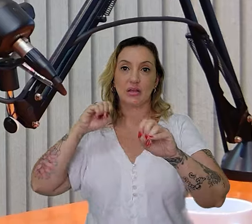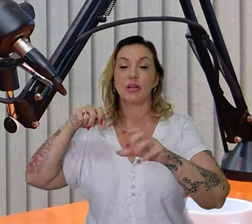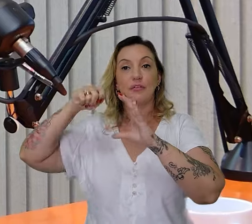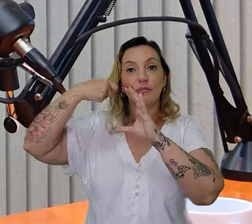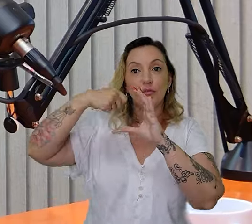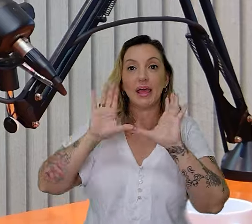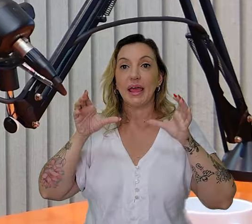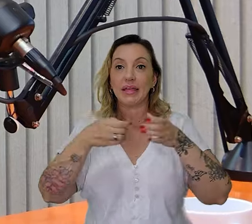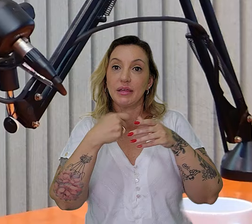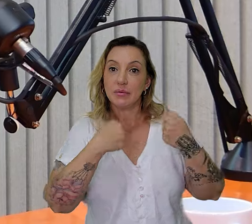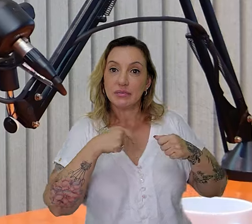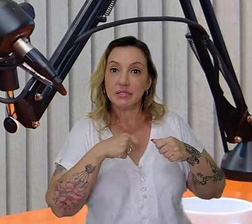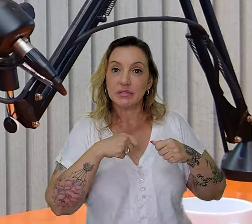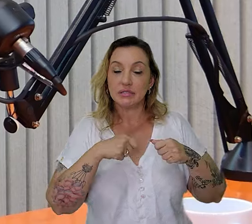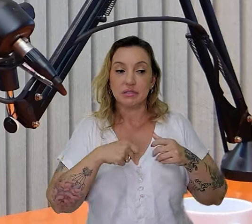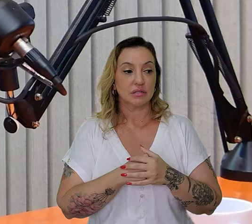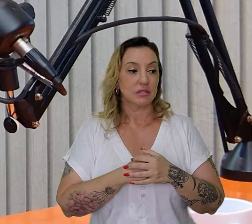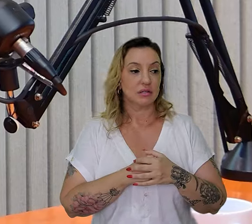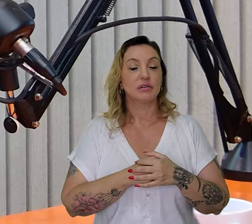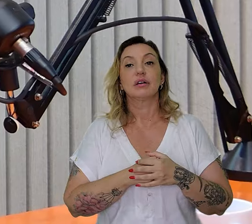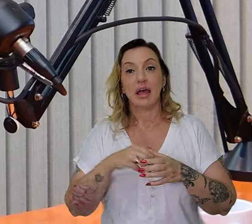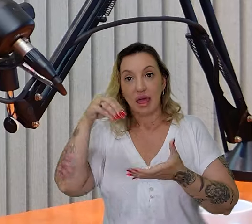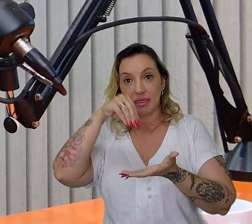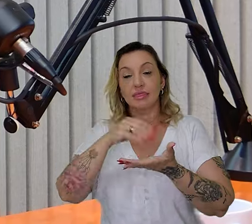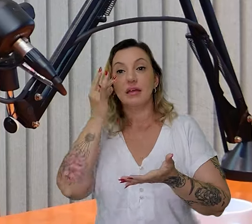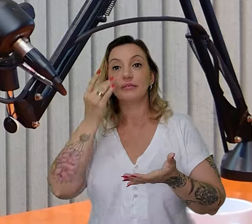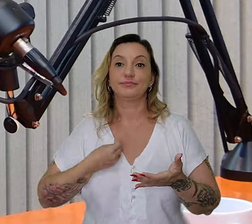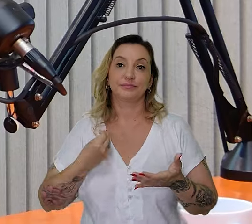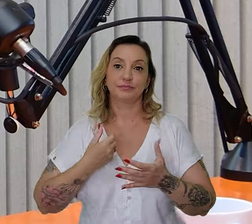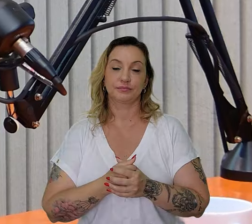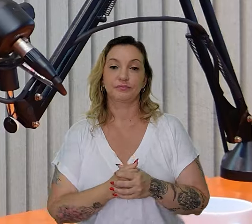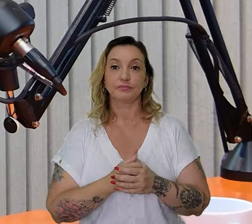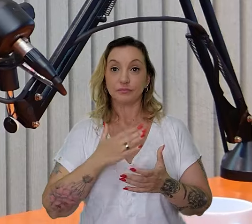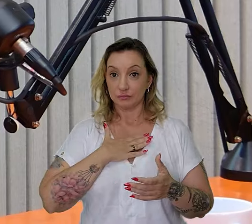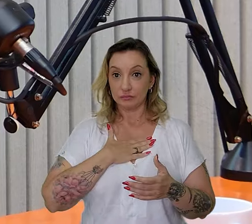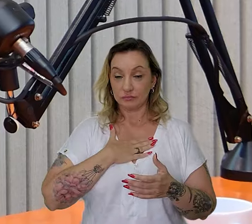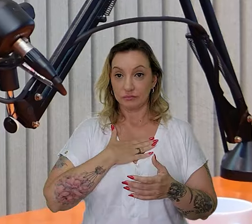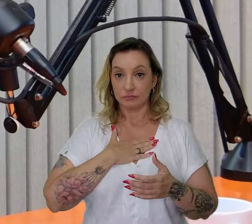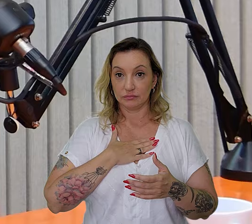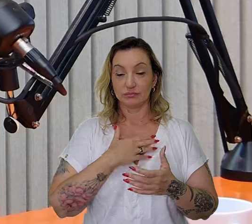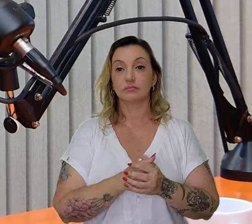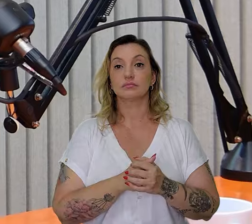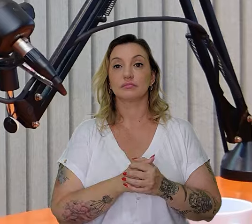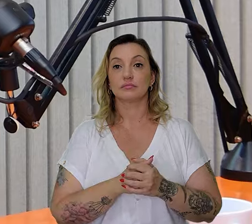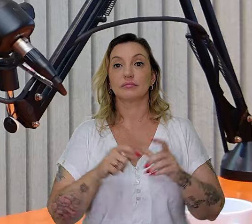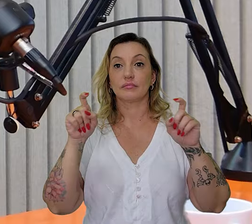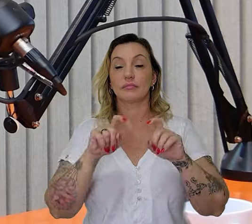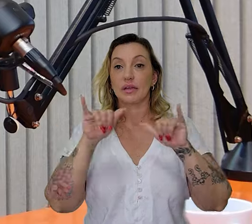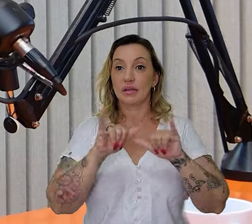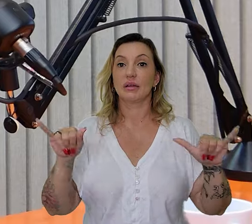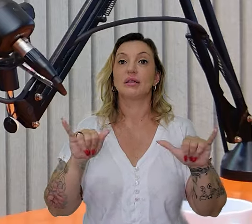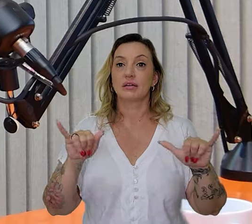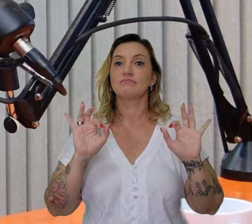film production é no Campus só tem lá o meu degree que era digital marketing é digital marketing